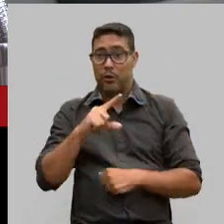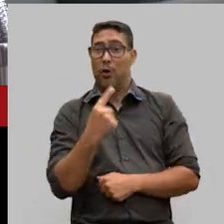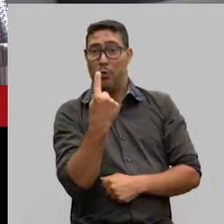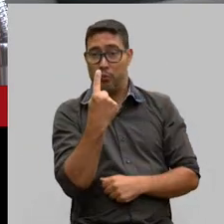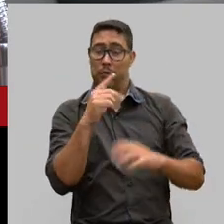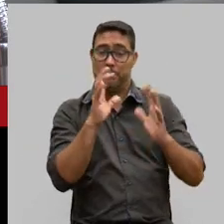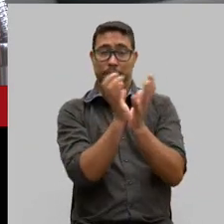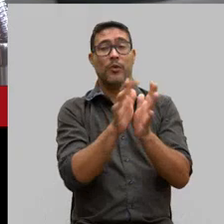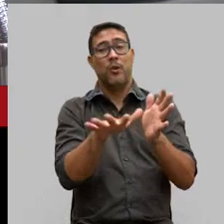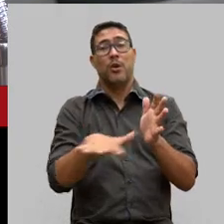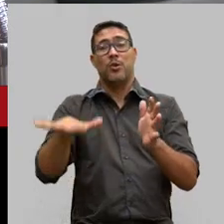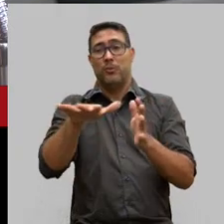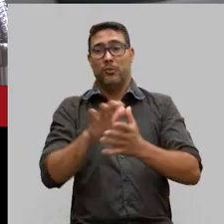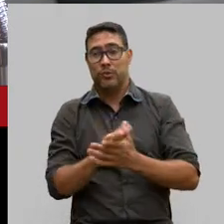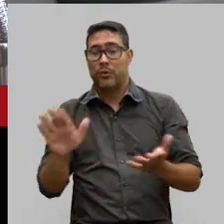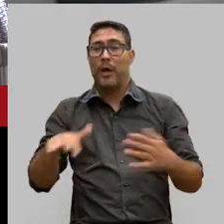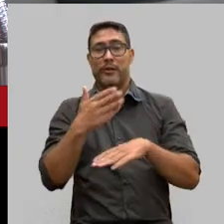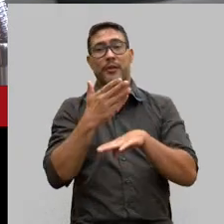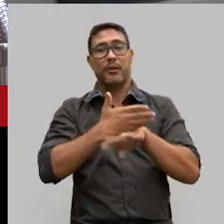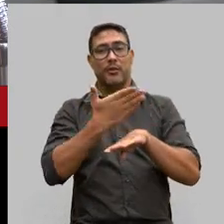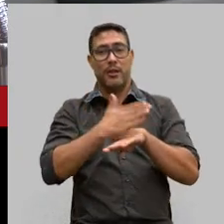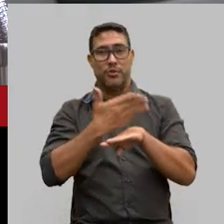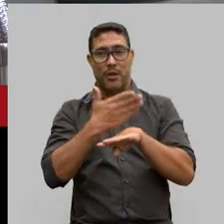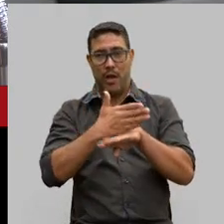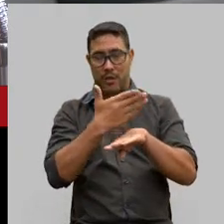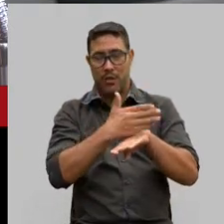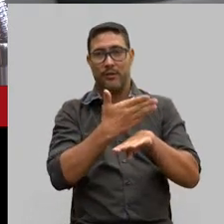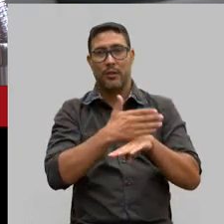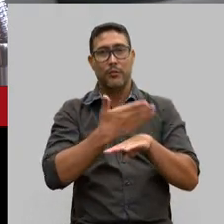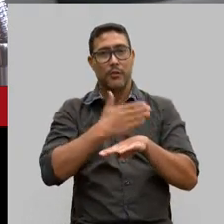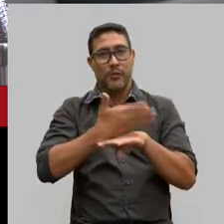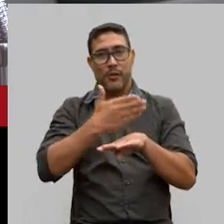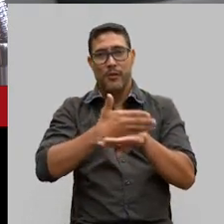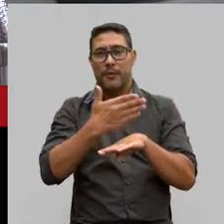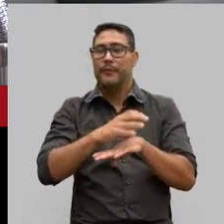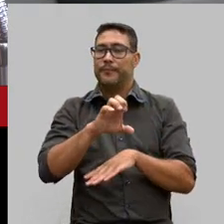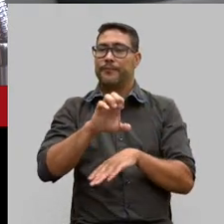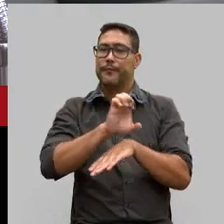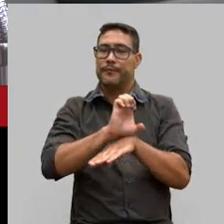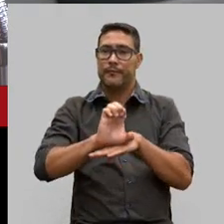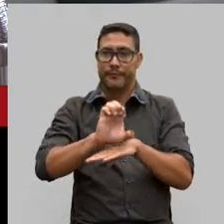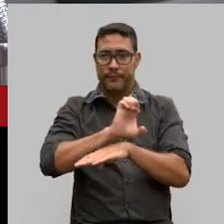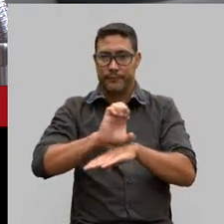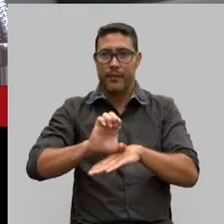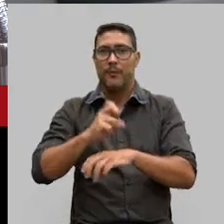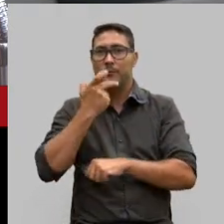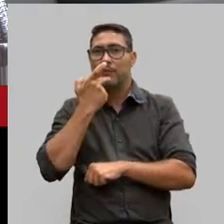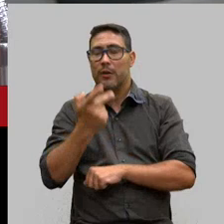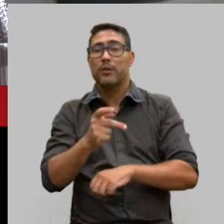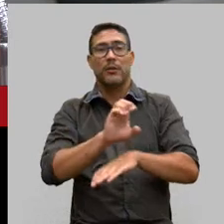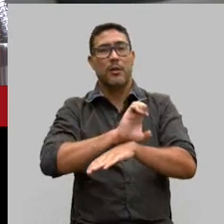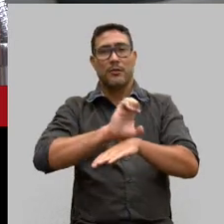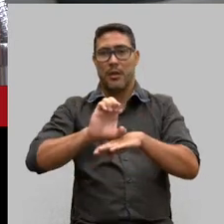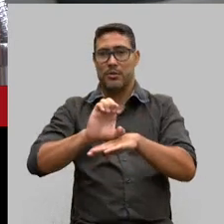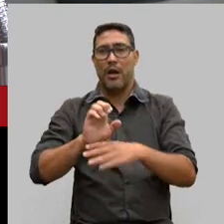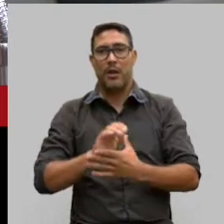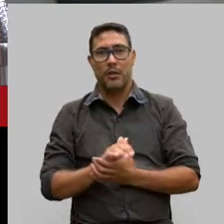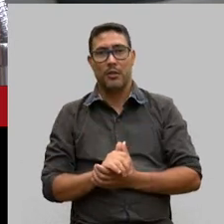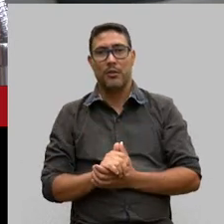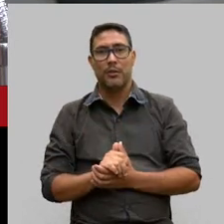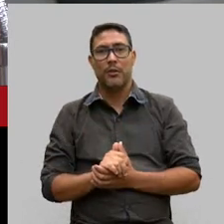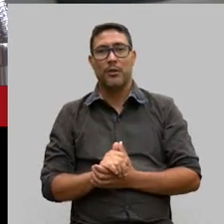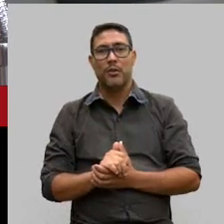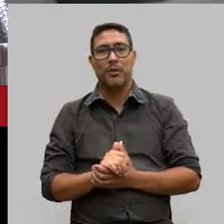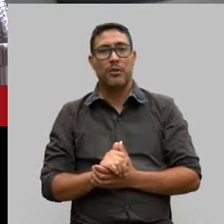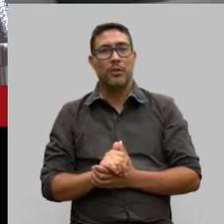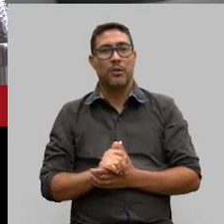a a estagiárias né né que a teve uma outra companheira que falou que a estagiária só tem e